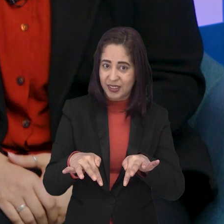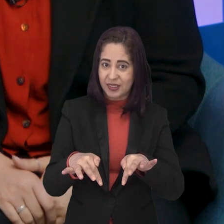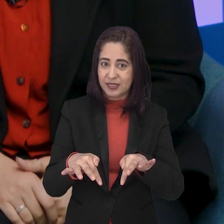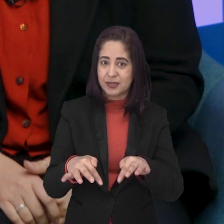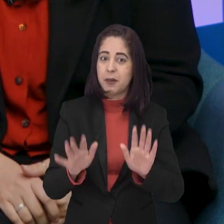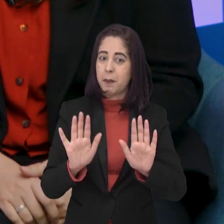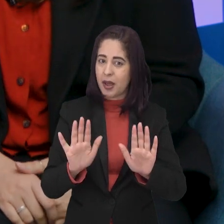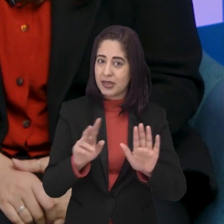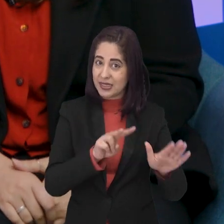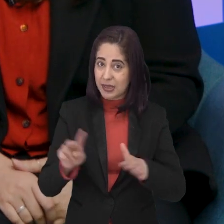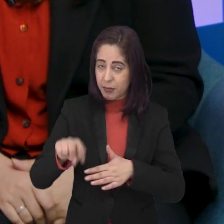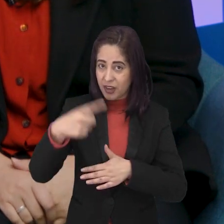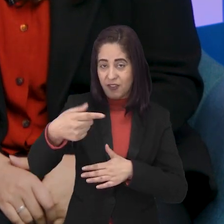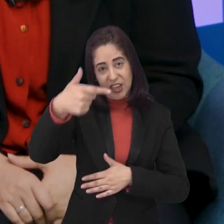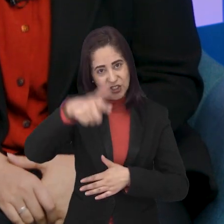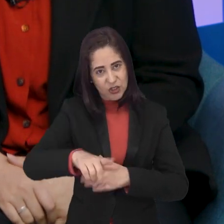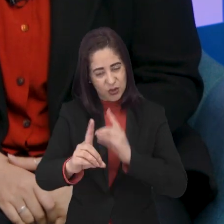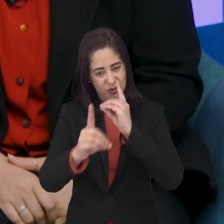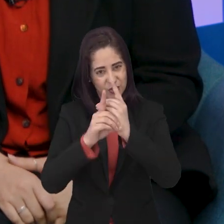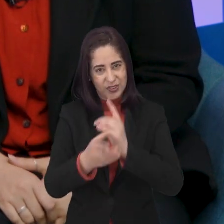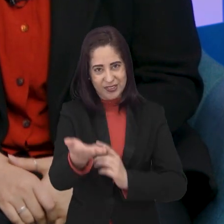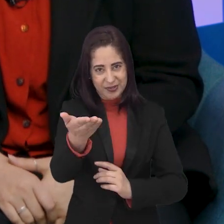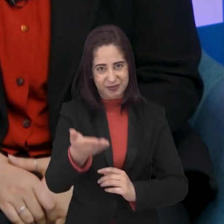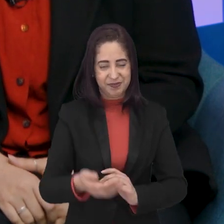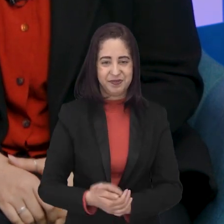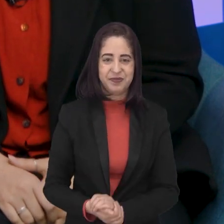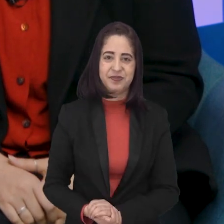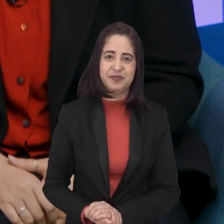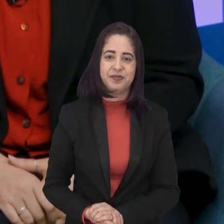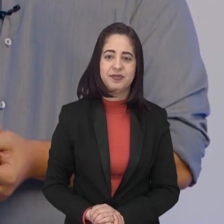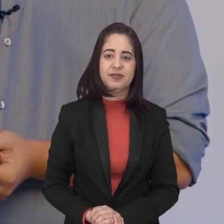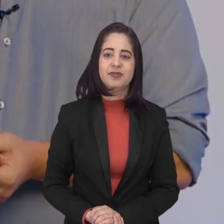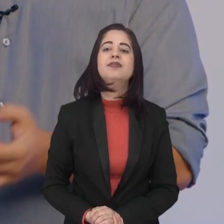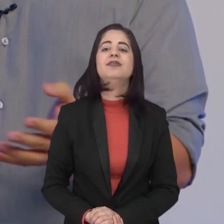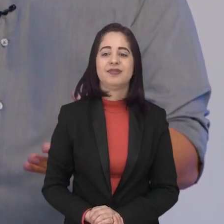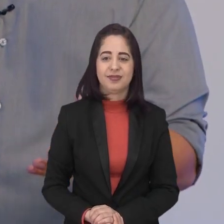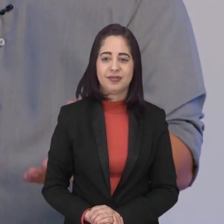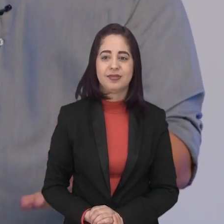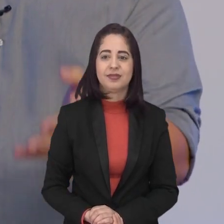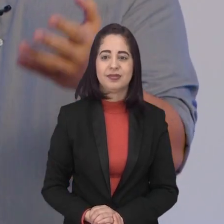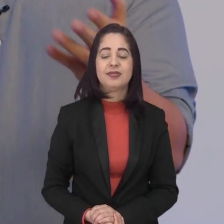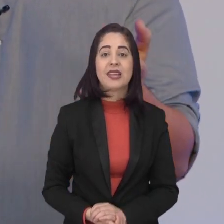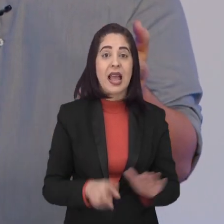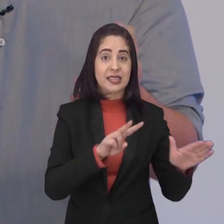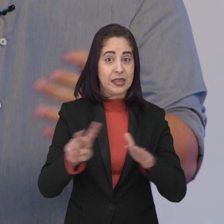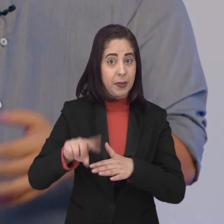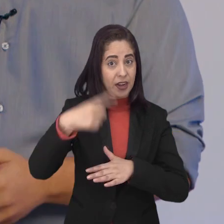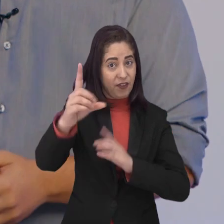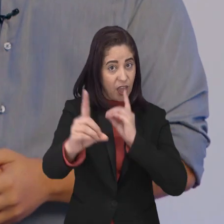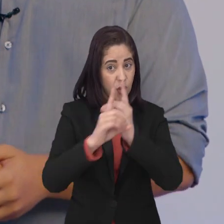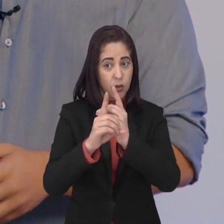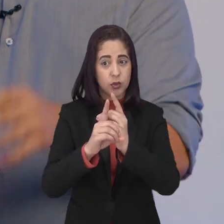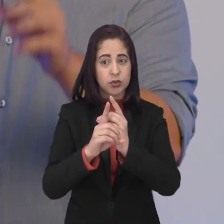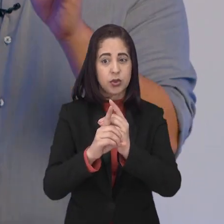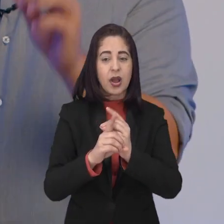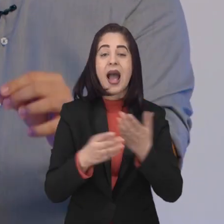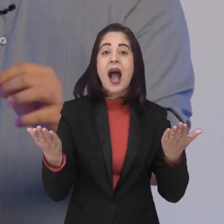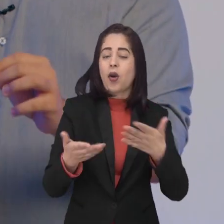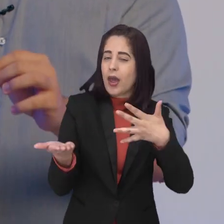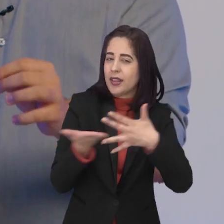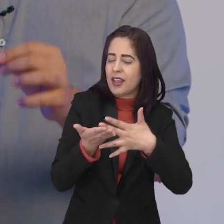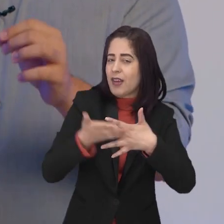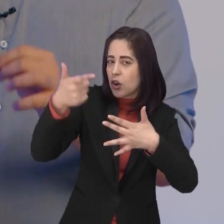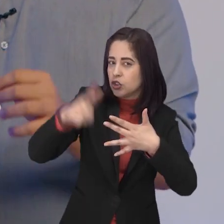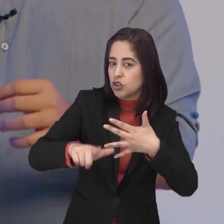Cidadania em Pauta, mas semana que vem tem mais, hein? Volto com você, João. Valeu, pessoal, até a semana que vem. Vamos para a